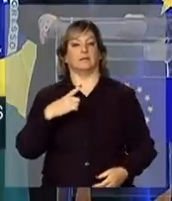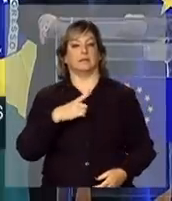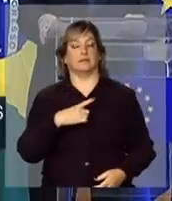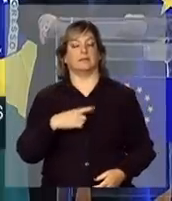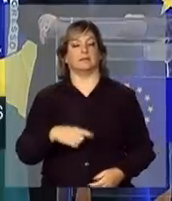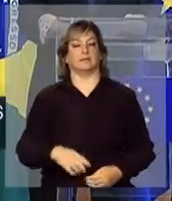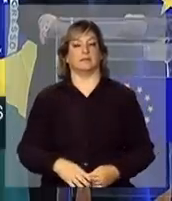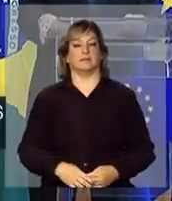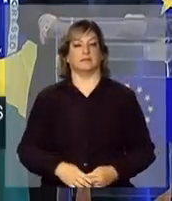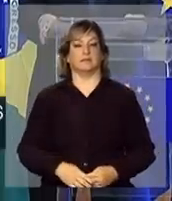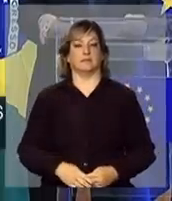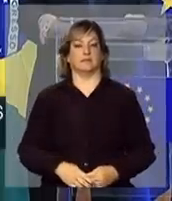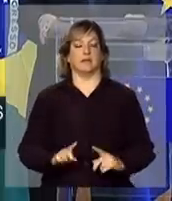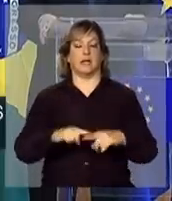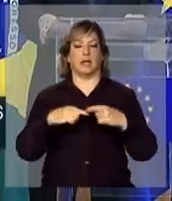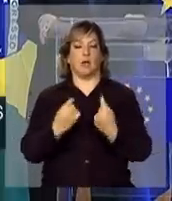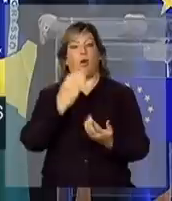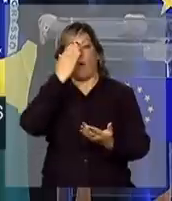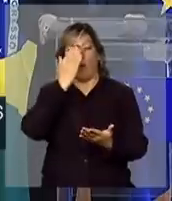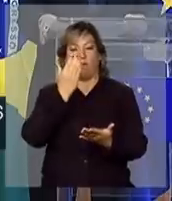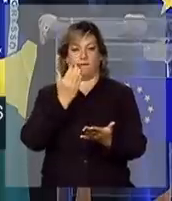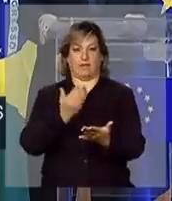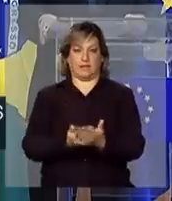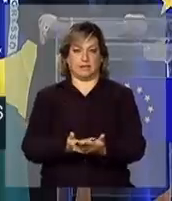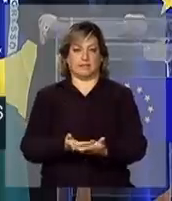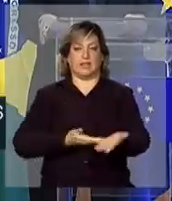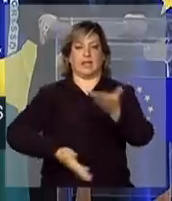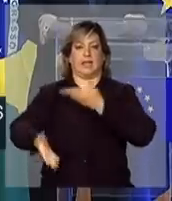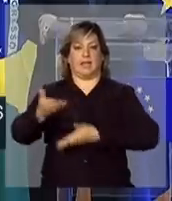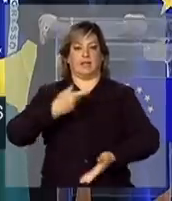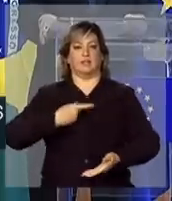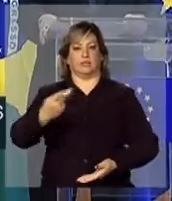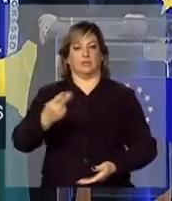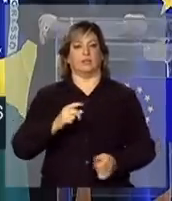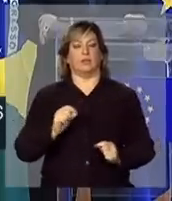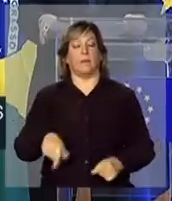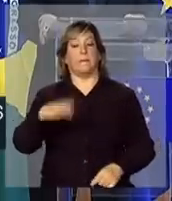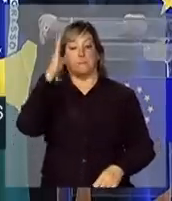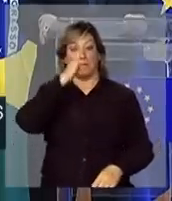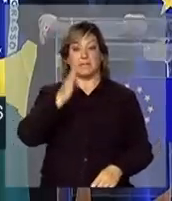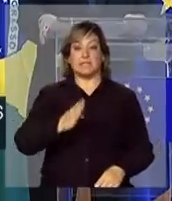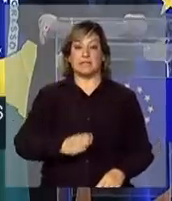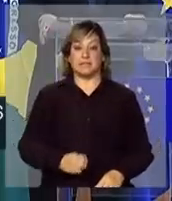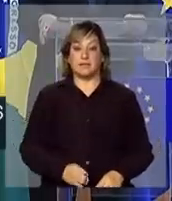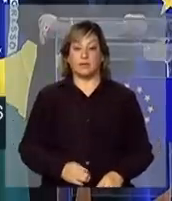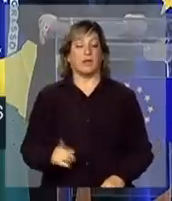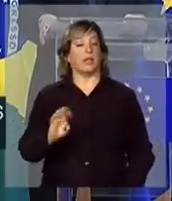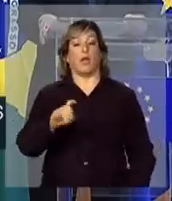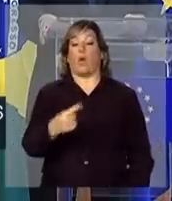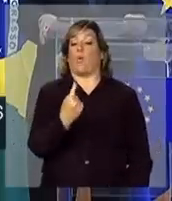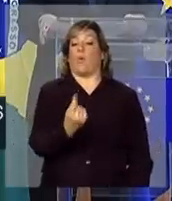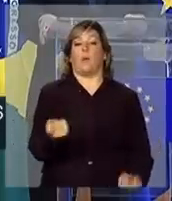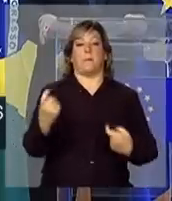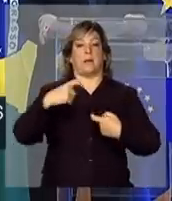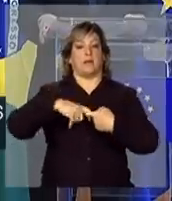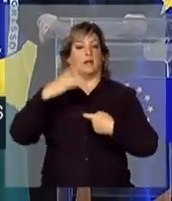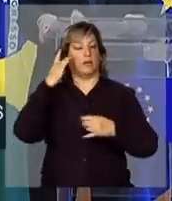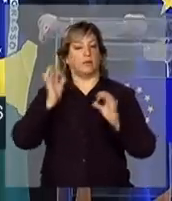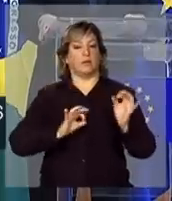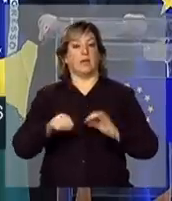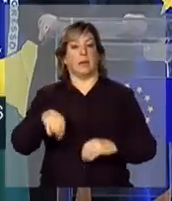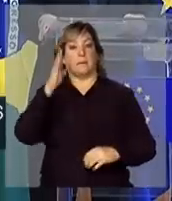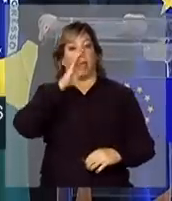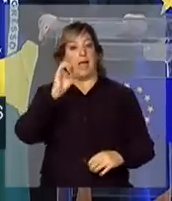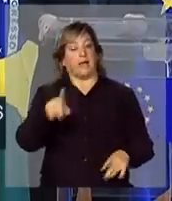reunião de confiança, confiança entre nossas duas partes. Senhora Presidenta, o Brasil não é o único parceiro estratégico, o Brasil